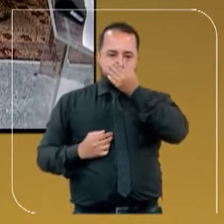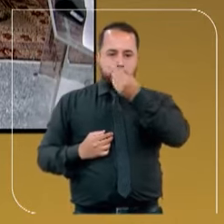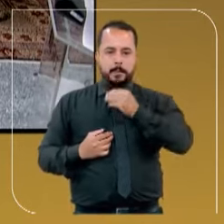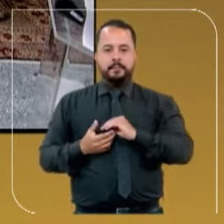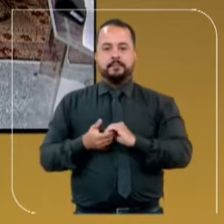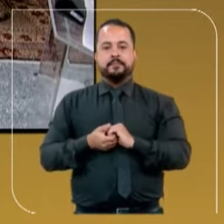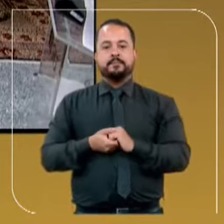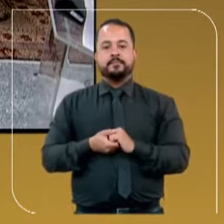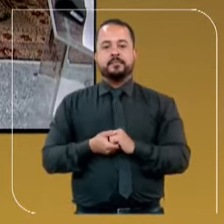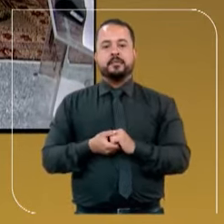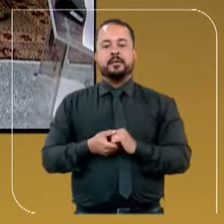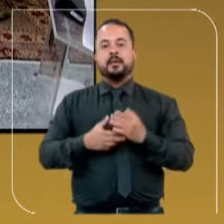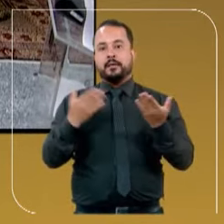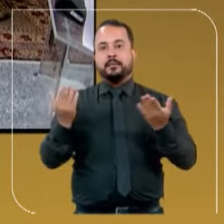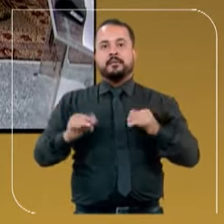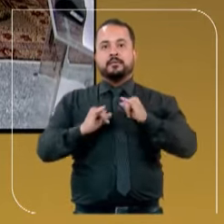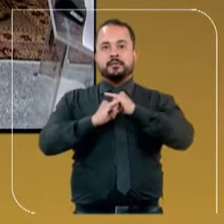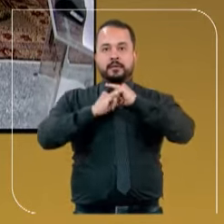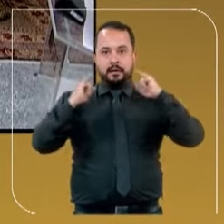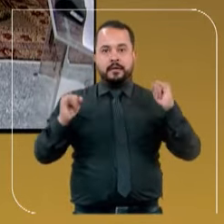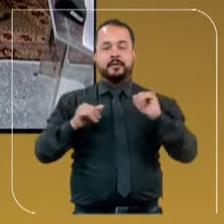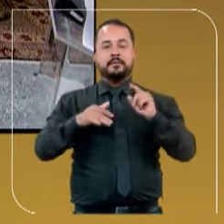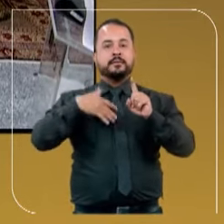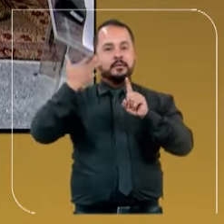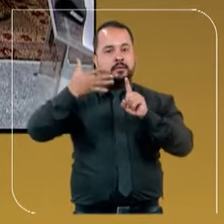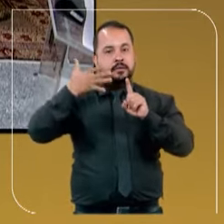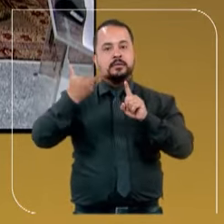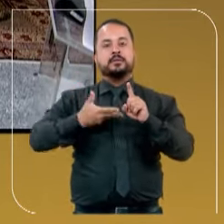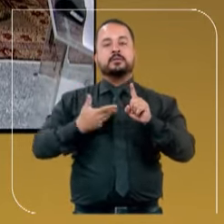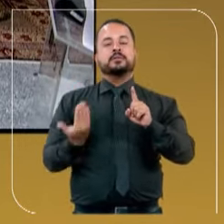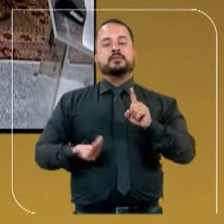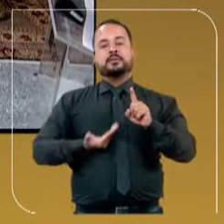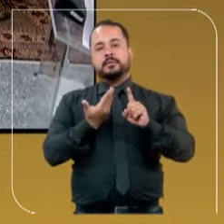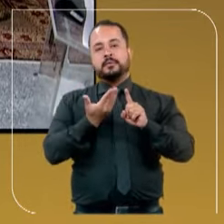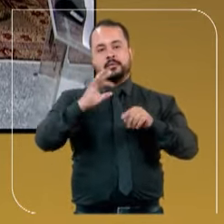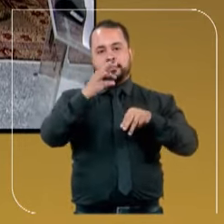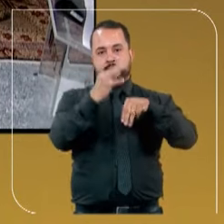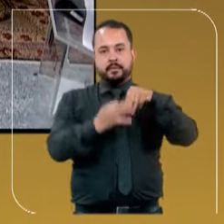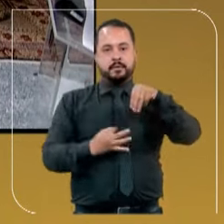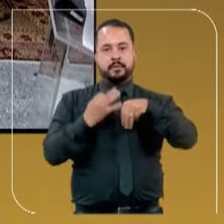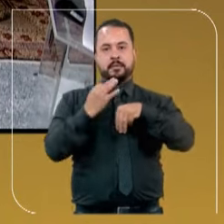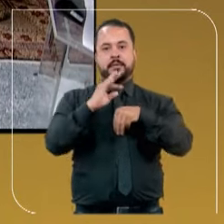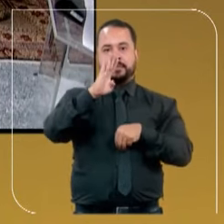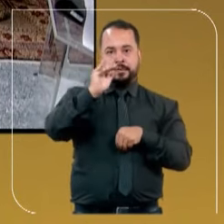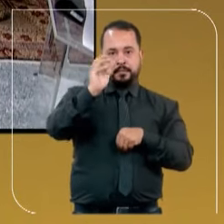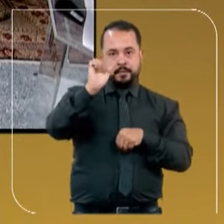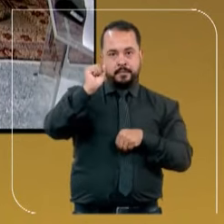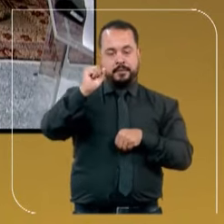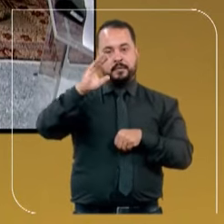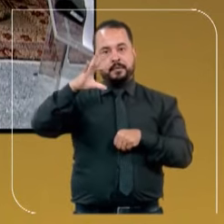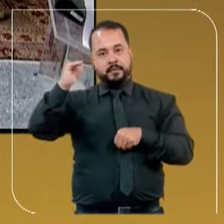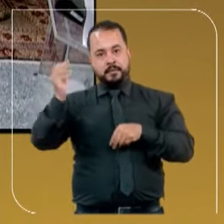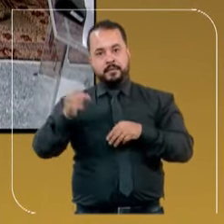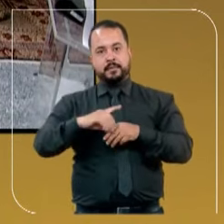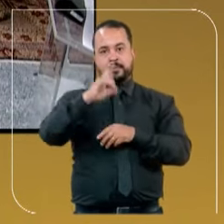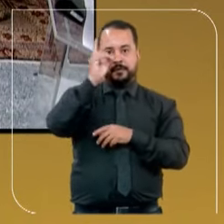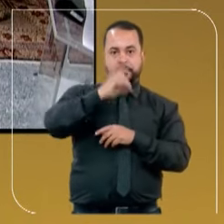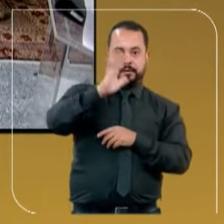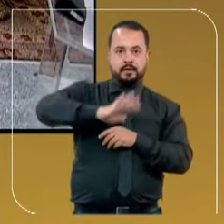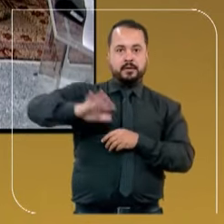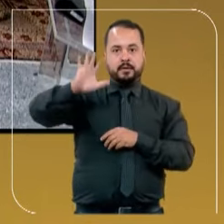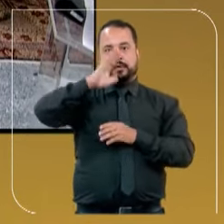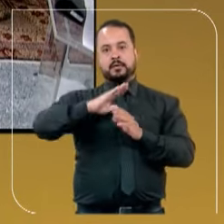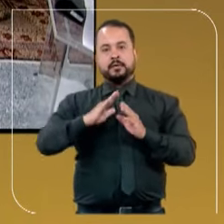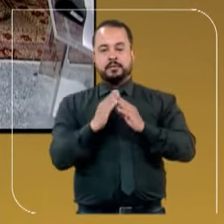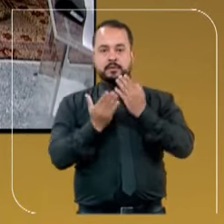E para o seu pronunciamento, com a palavra, Sua Excelência, o senhor ministro Benedito Gonçalves, diretor-geral da Escola Nacional